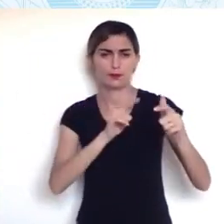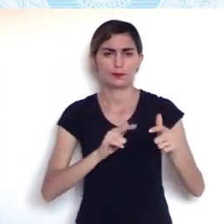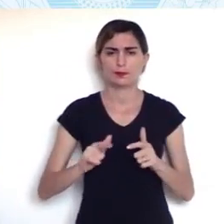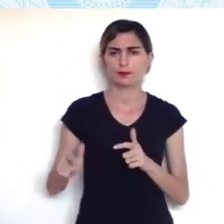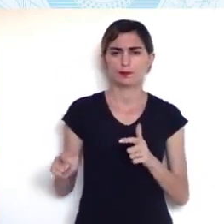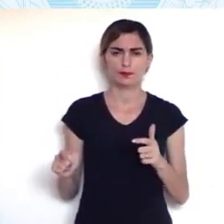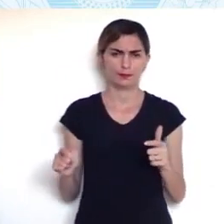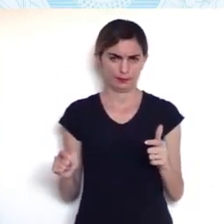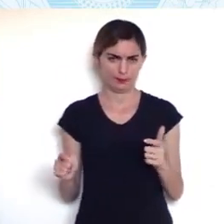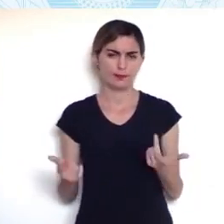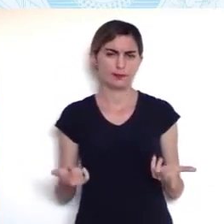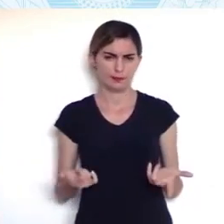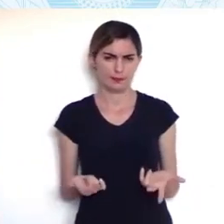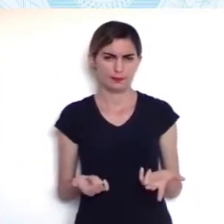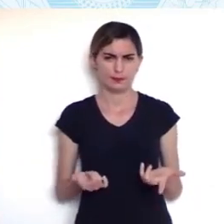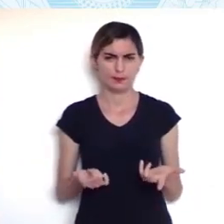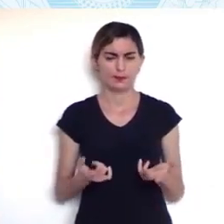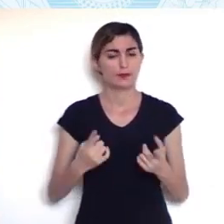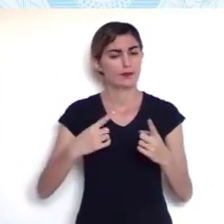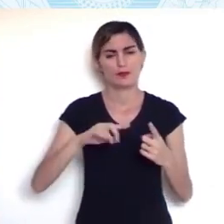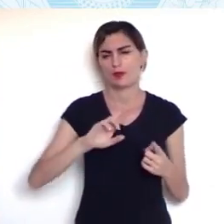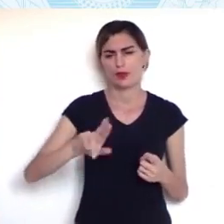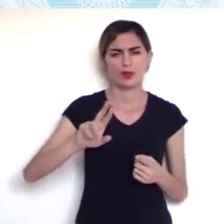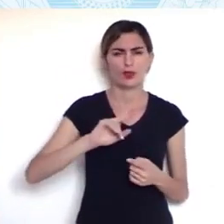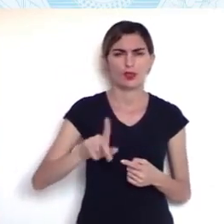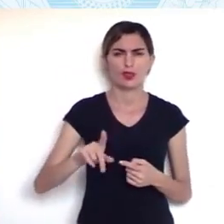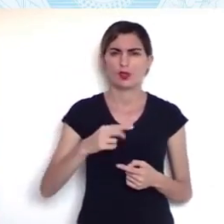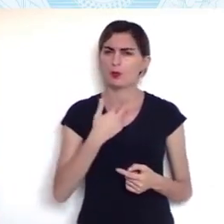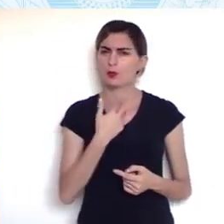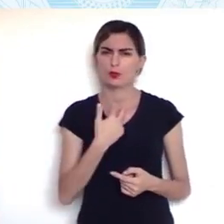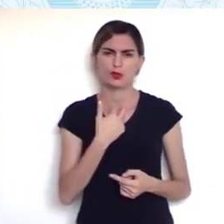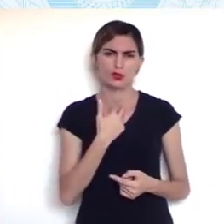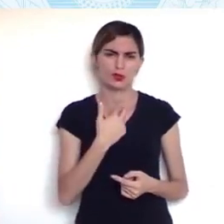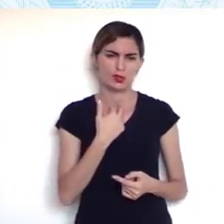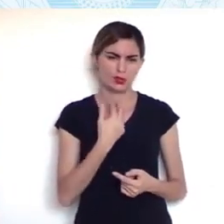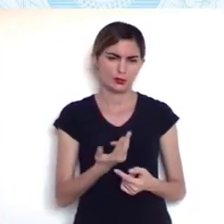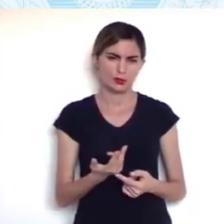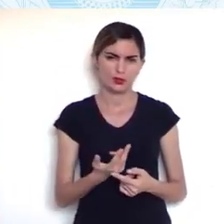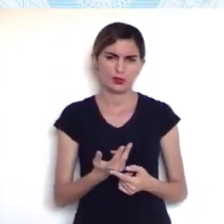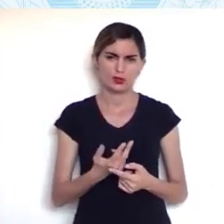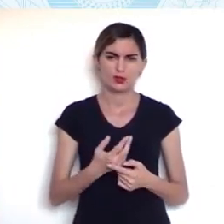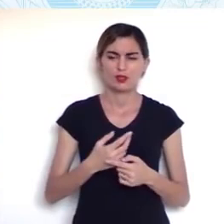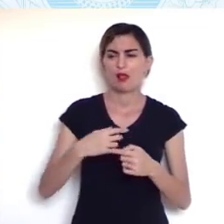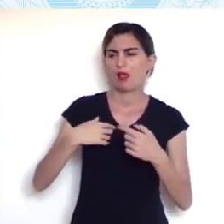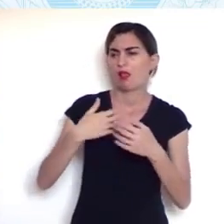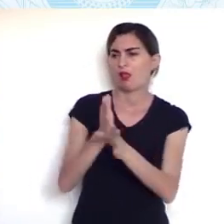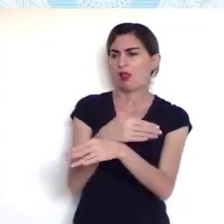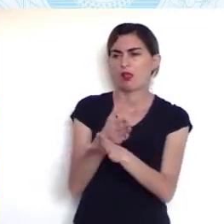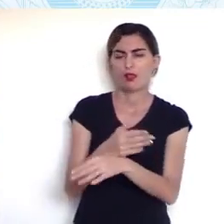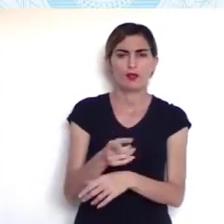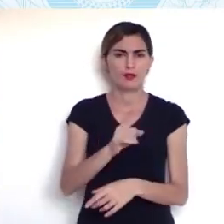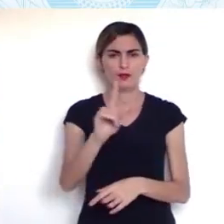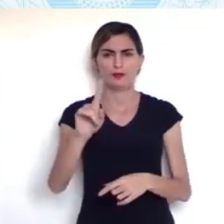parte. E não podemos vacilar para este inimigo.